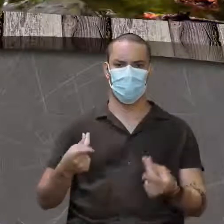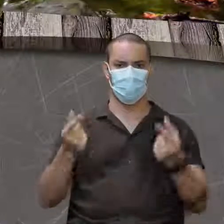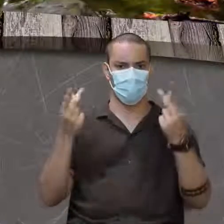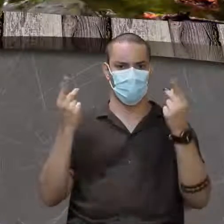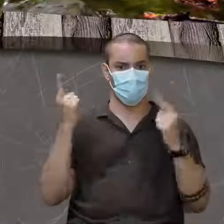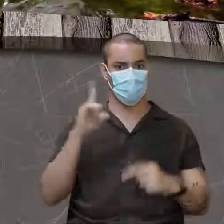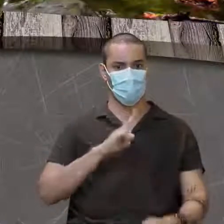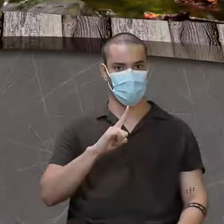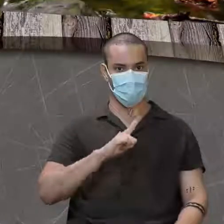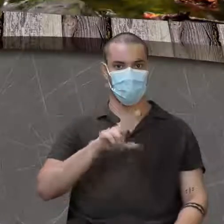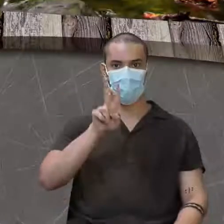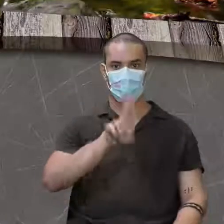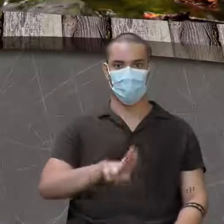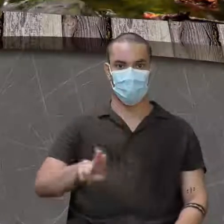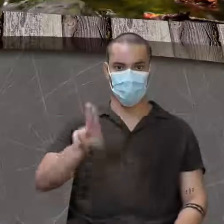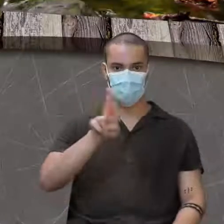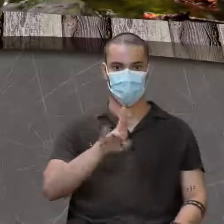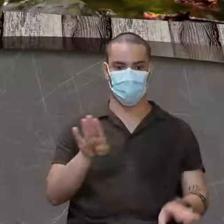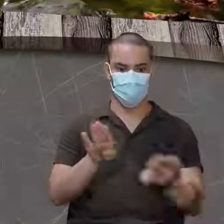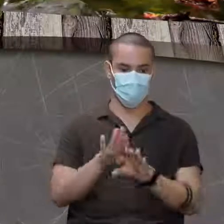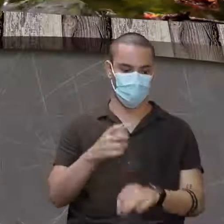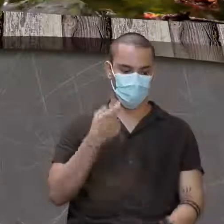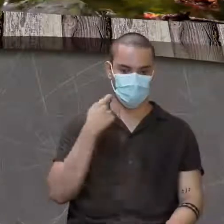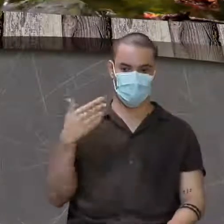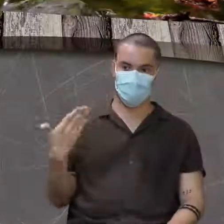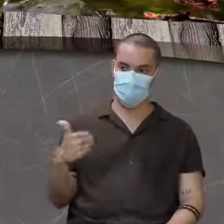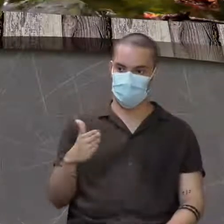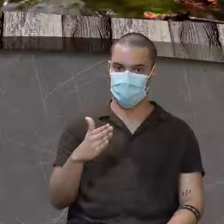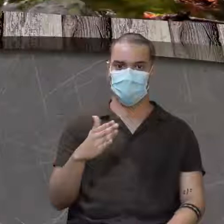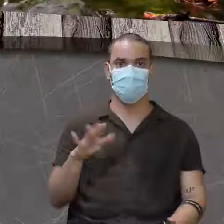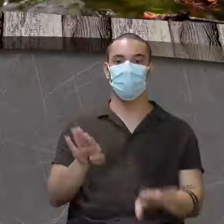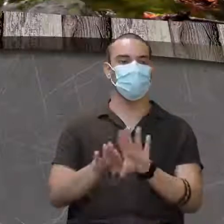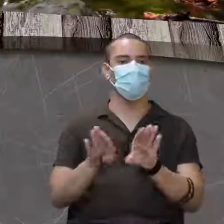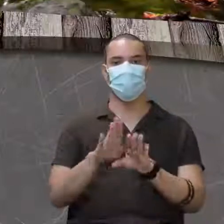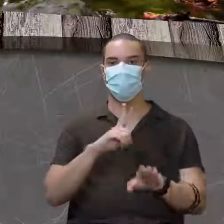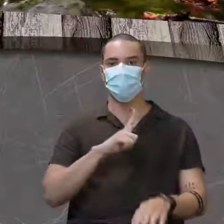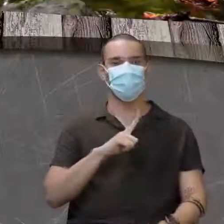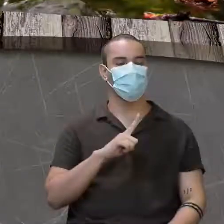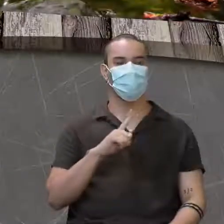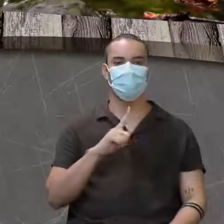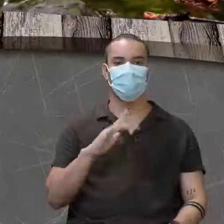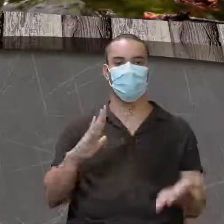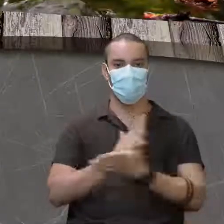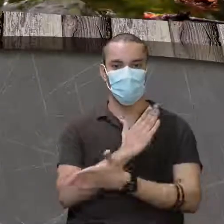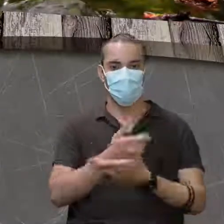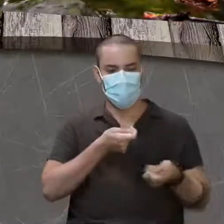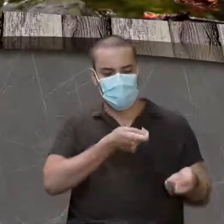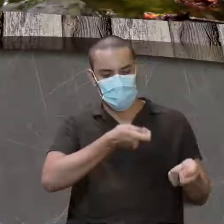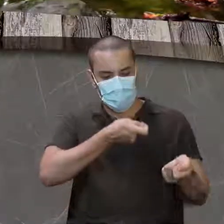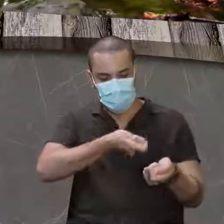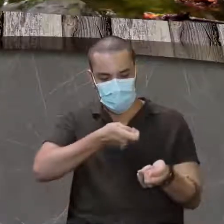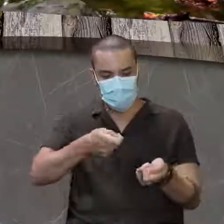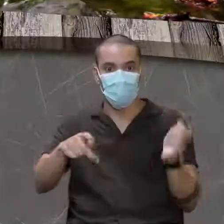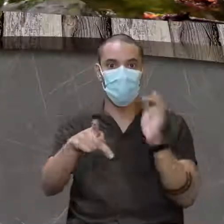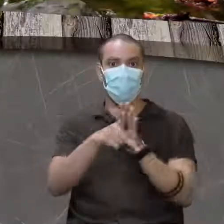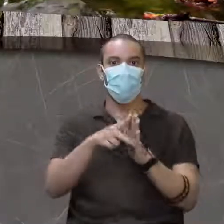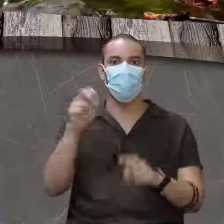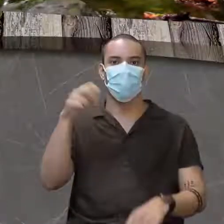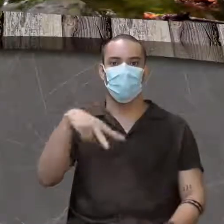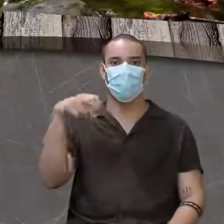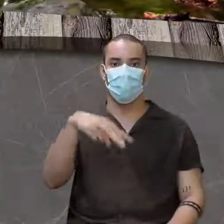teve a utilização aí de pesticidas, herbicidas, para fazer o combate de alguns agentes externos,